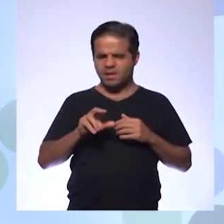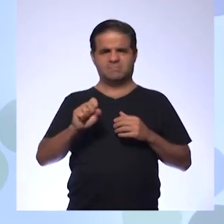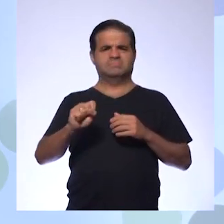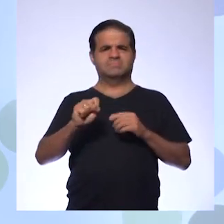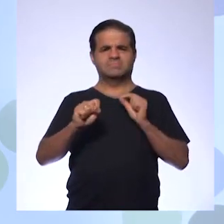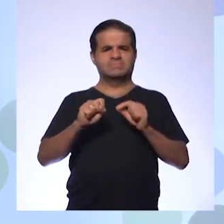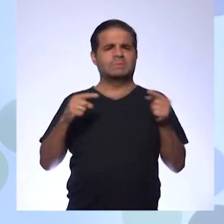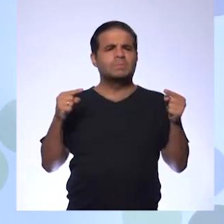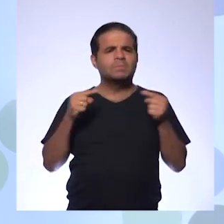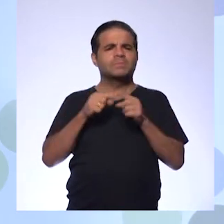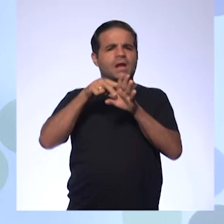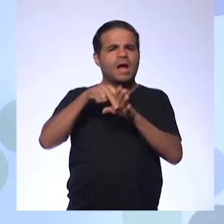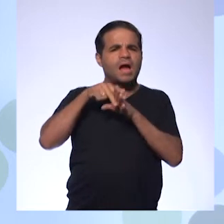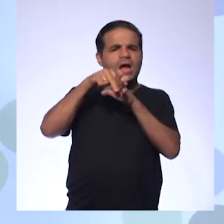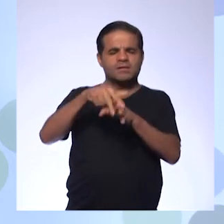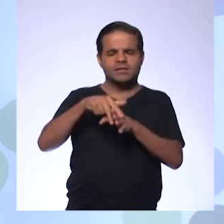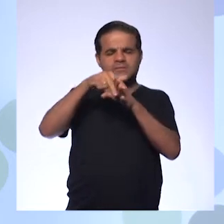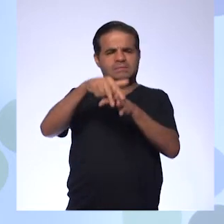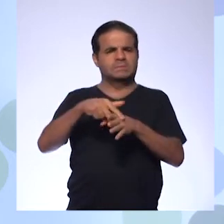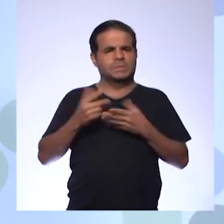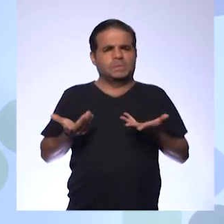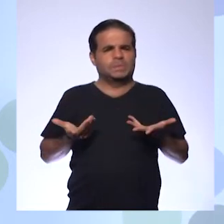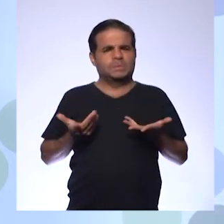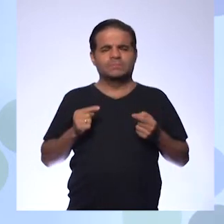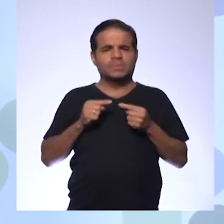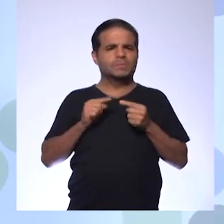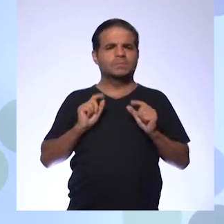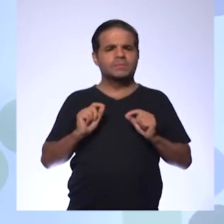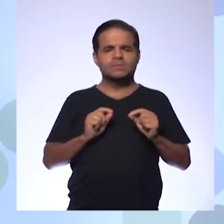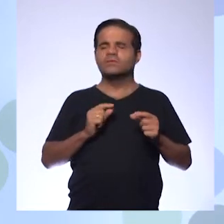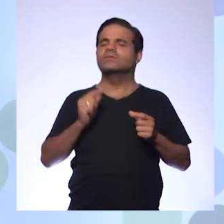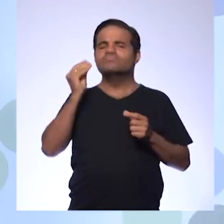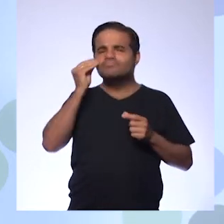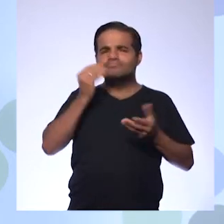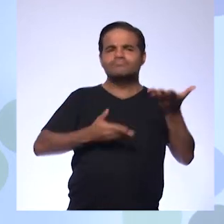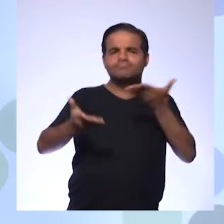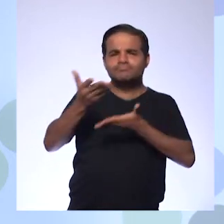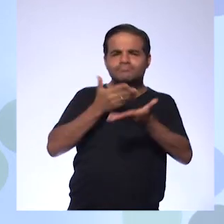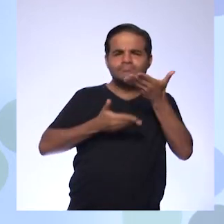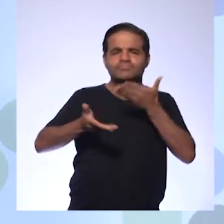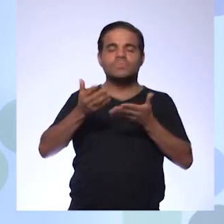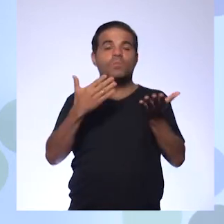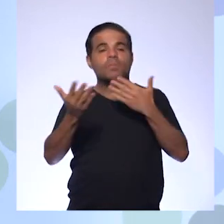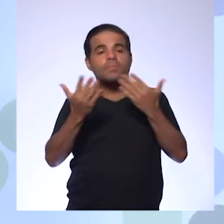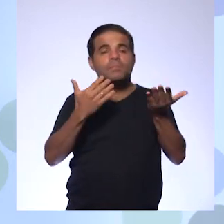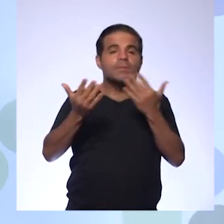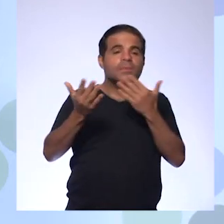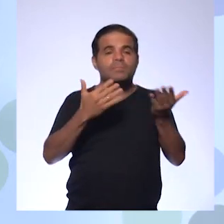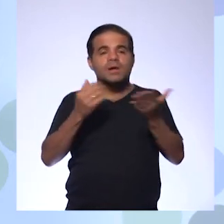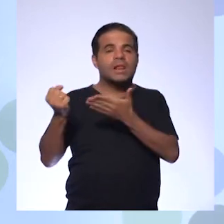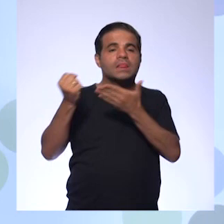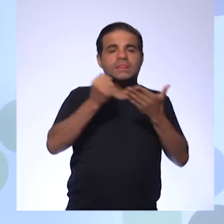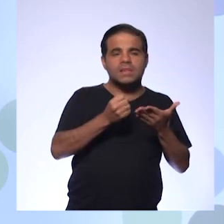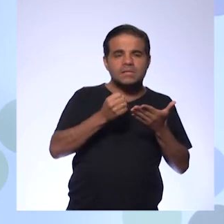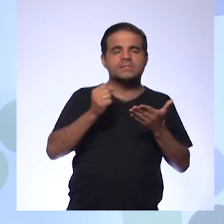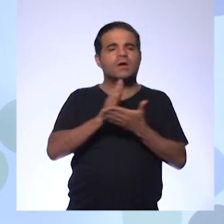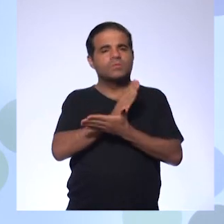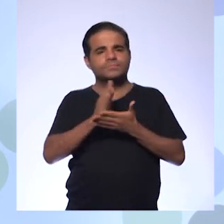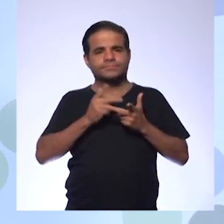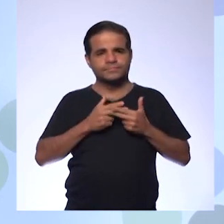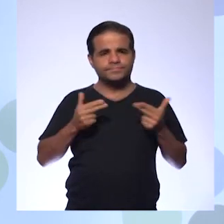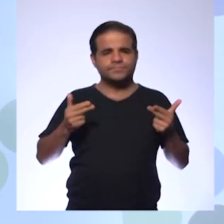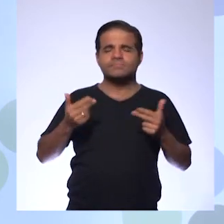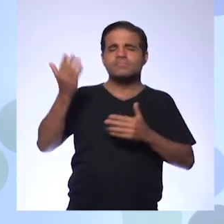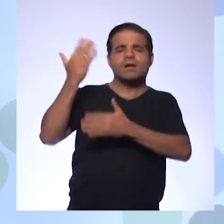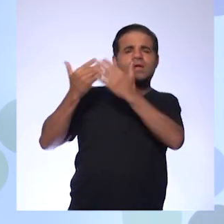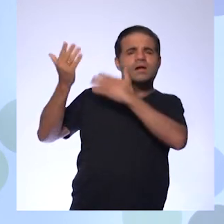cavaleiro medieval, com tudo, nada, eu não sei. Vamos tentar relacionar algumas coisas, vamos conversar a respeito. Vamos tentar trazer algumas coisas que ficaram lá na